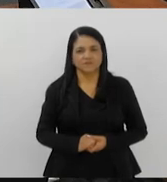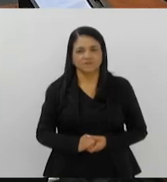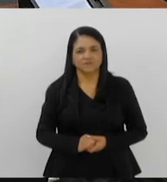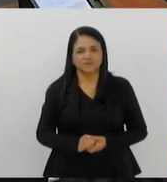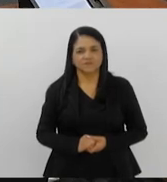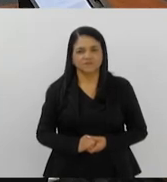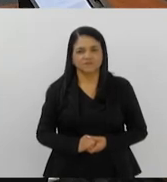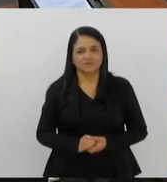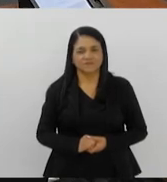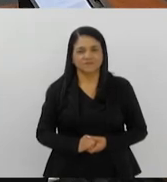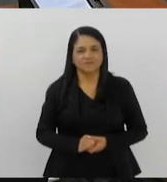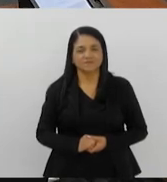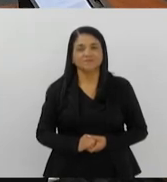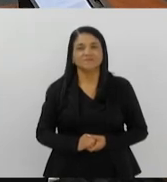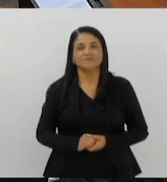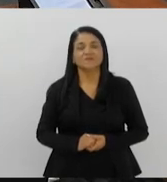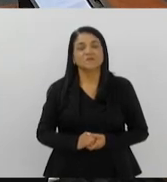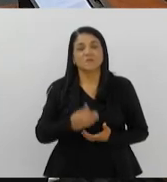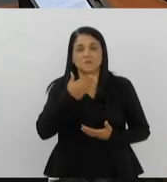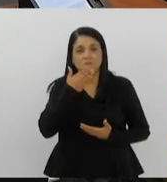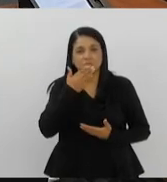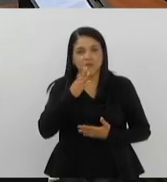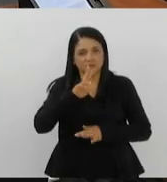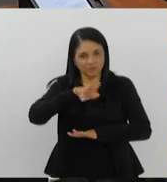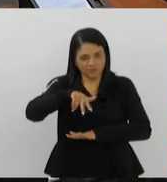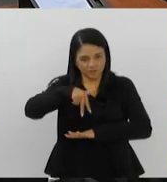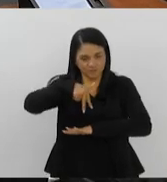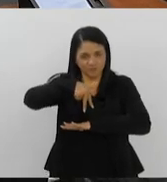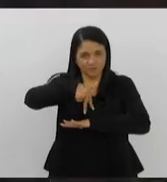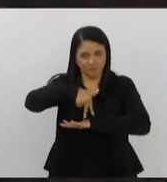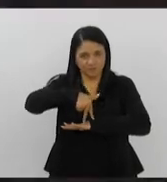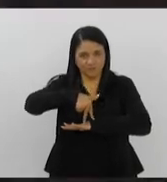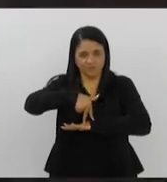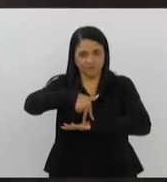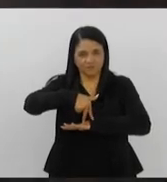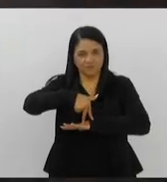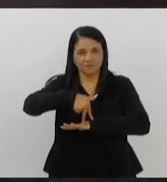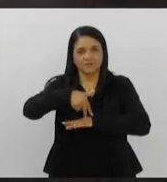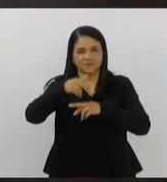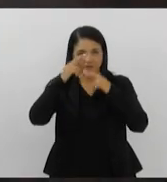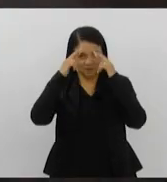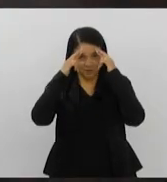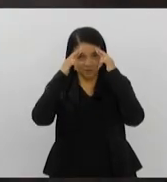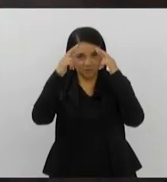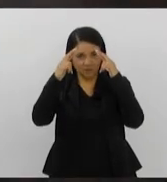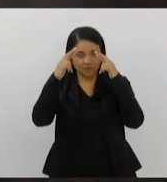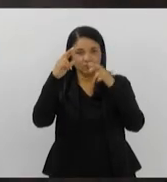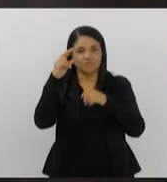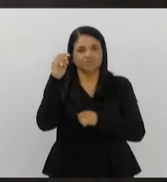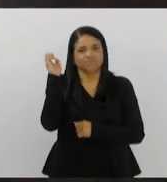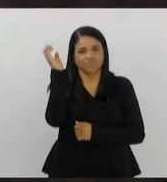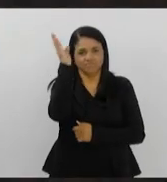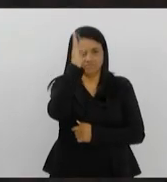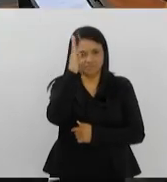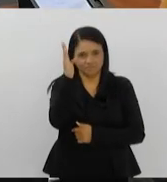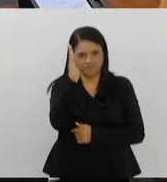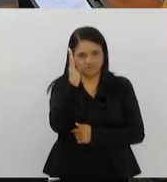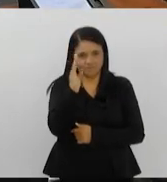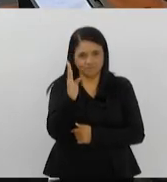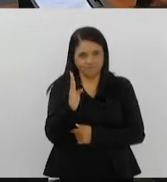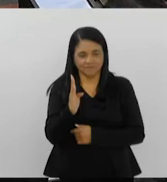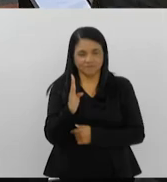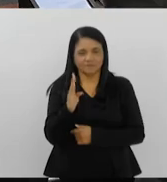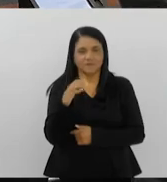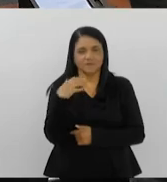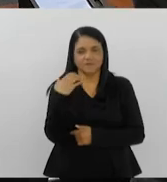preciso peço a todos que se coloque em posição em respeito para ouvirmos o hino nacional